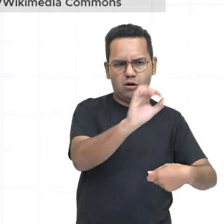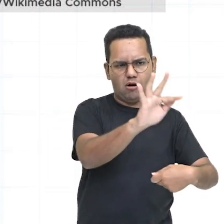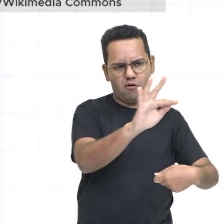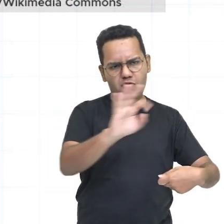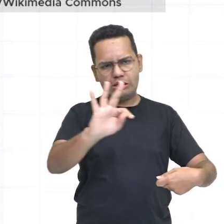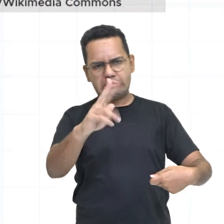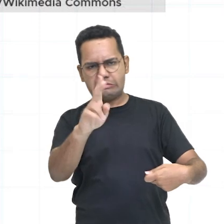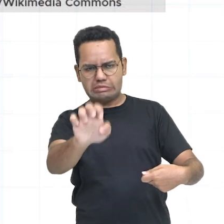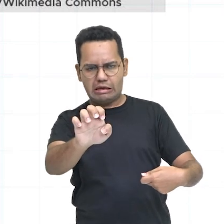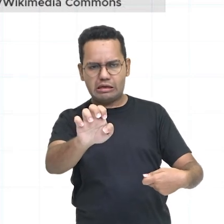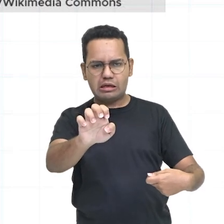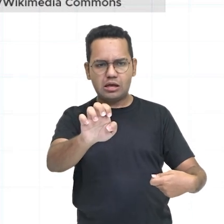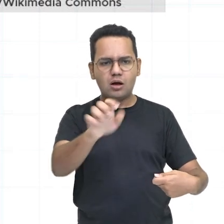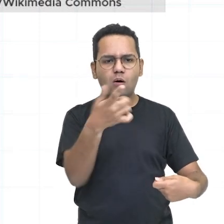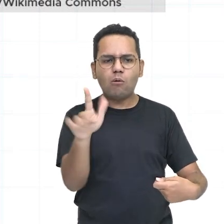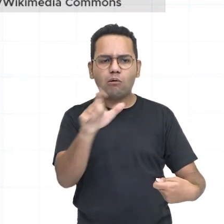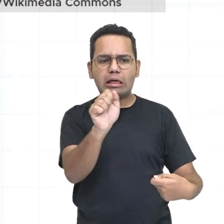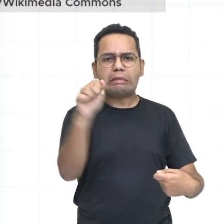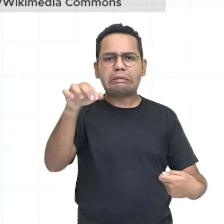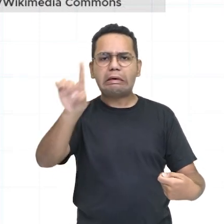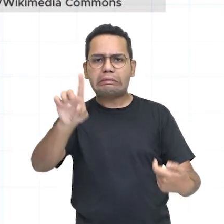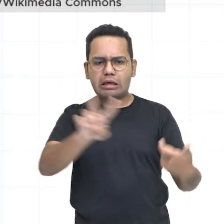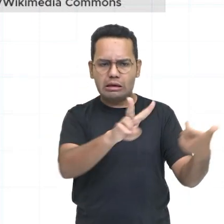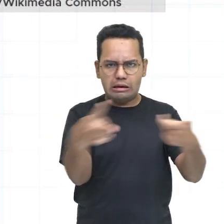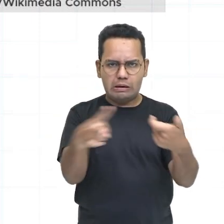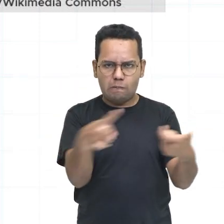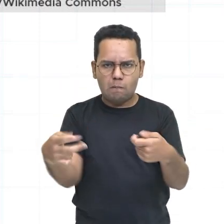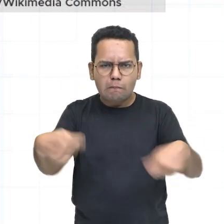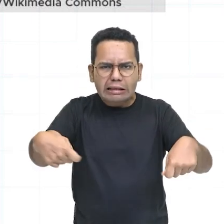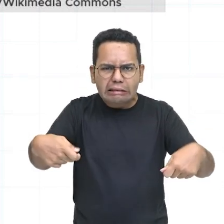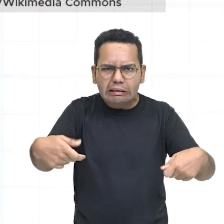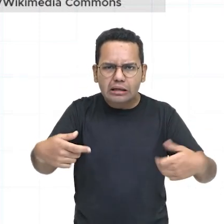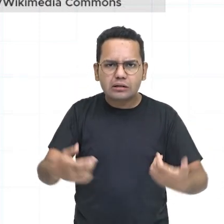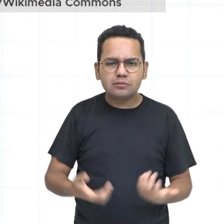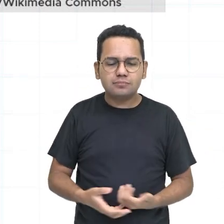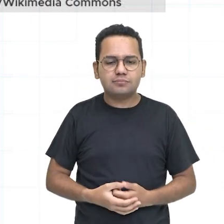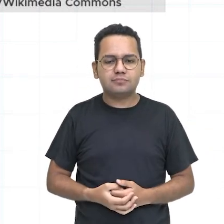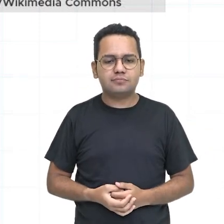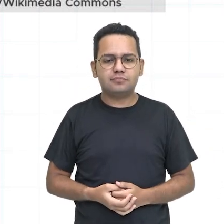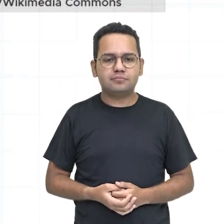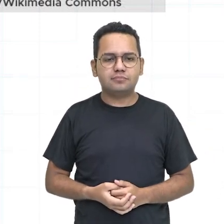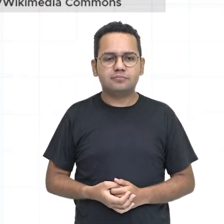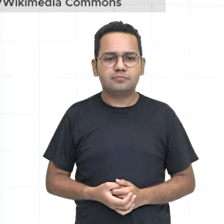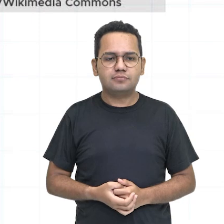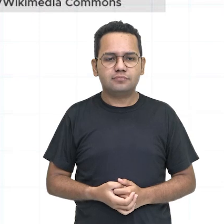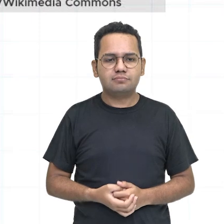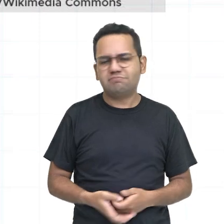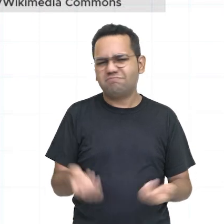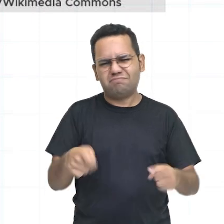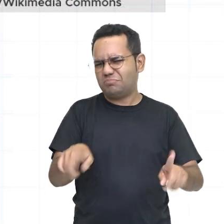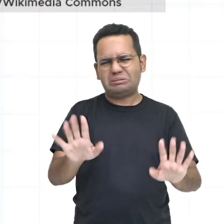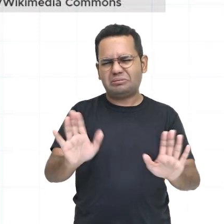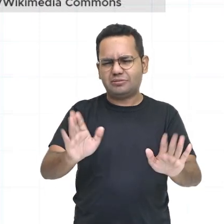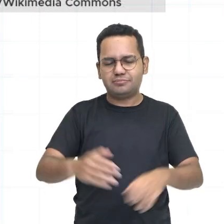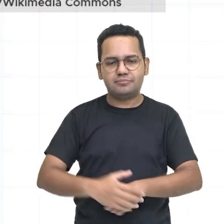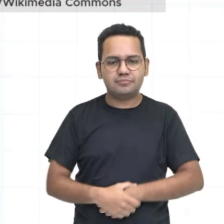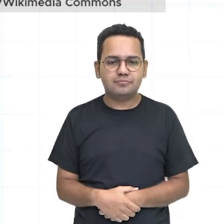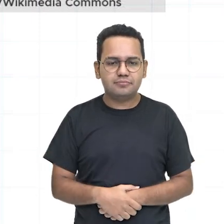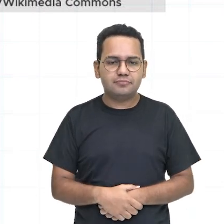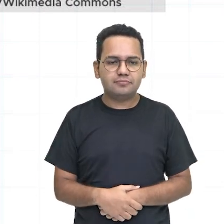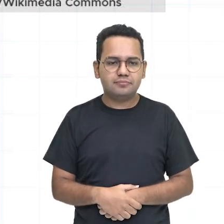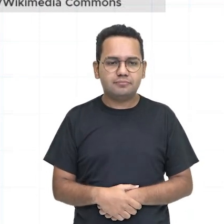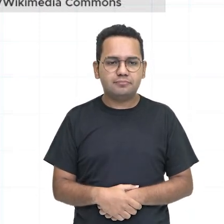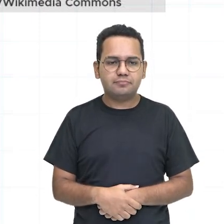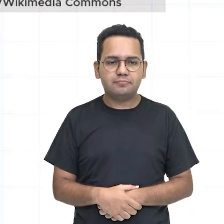of, desse the aqui, do in, do a, do and. Não precisa, porque eu